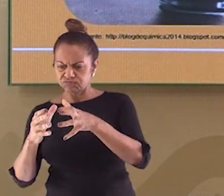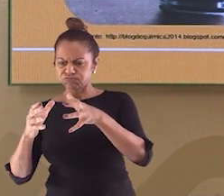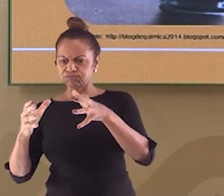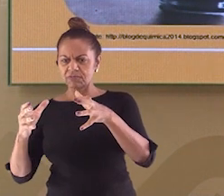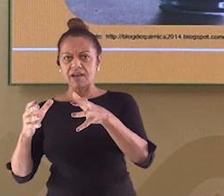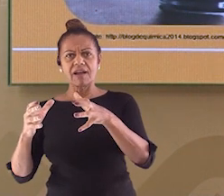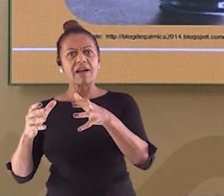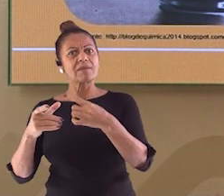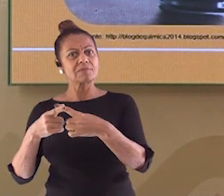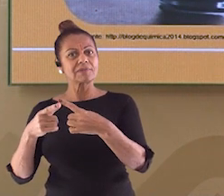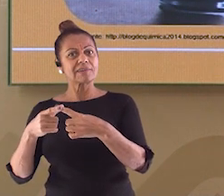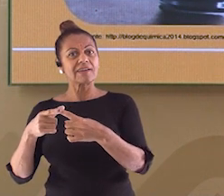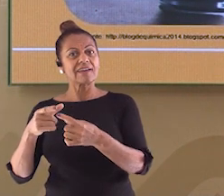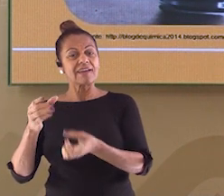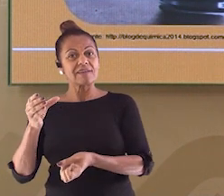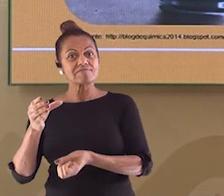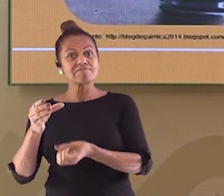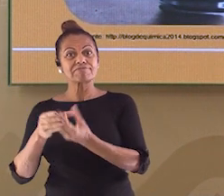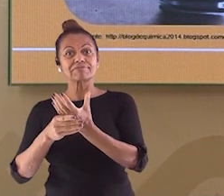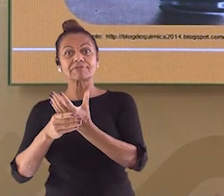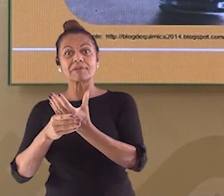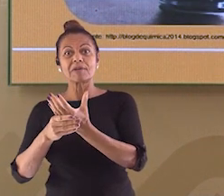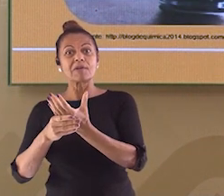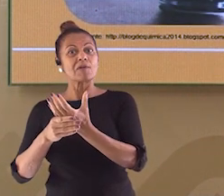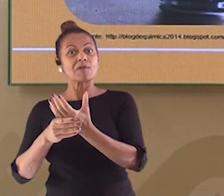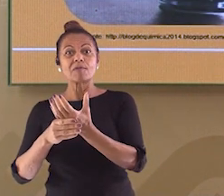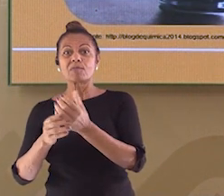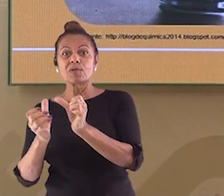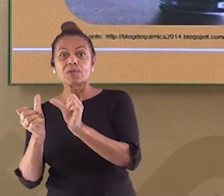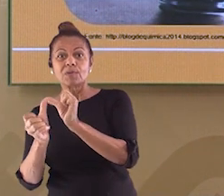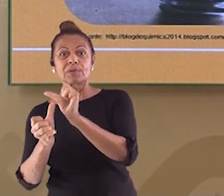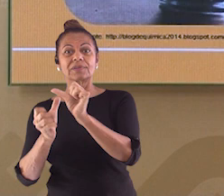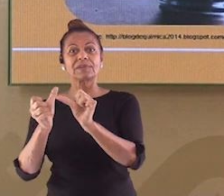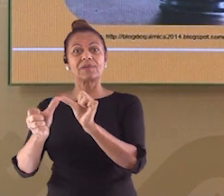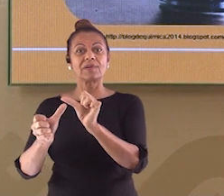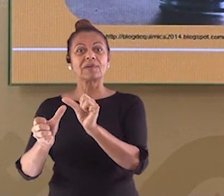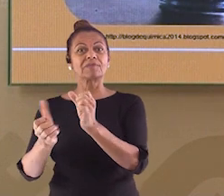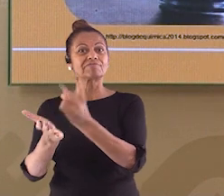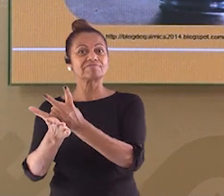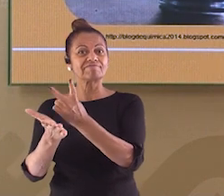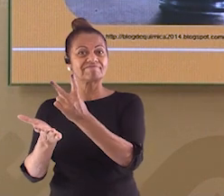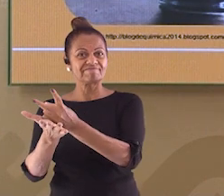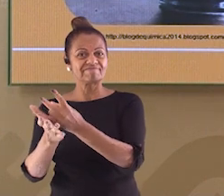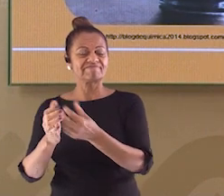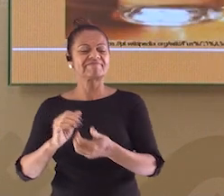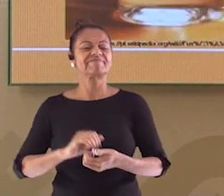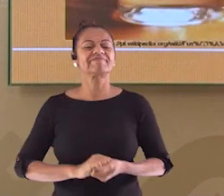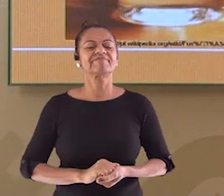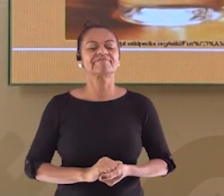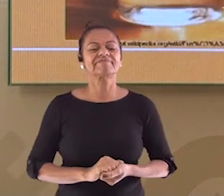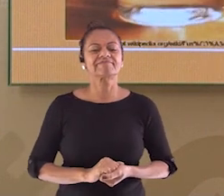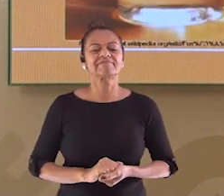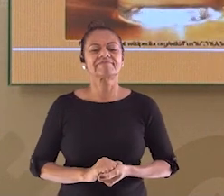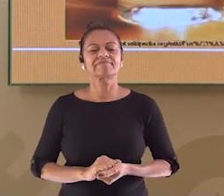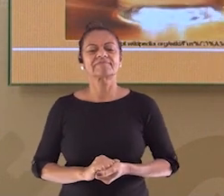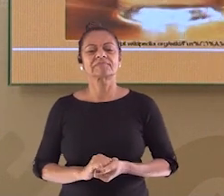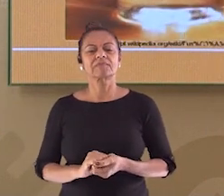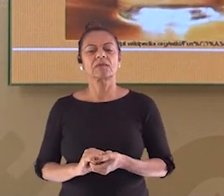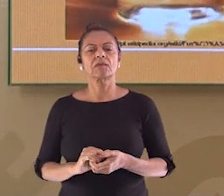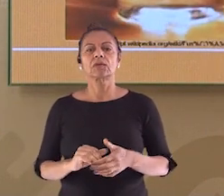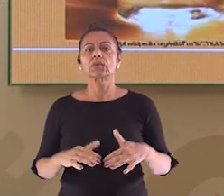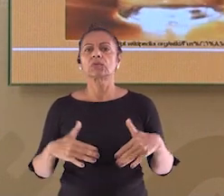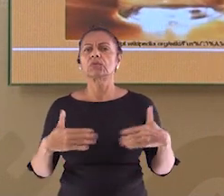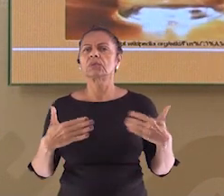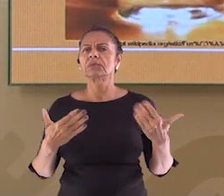alteração na estrutura da matéria, tá? De forma permanente. Vamos para a próxima situação. Quando